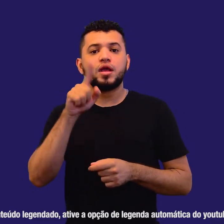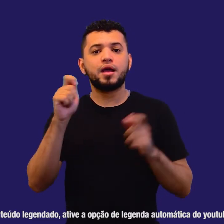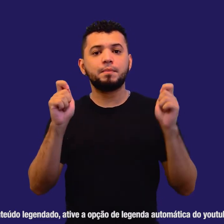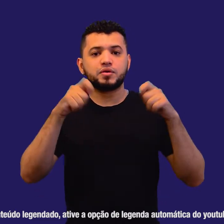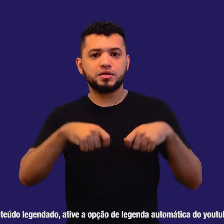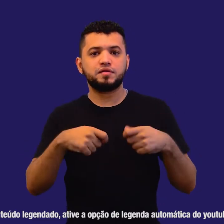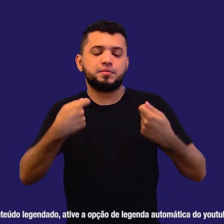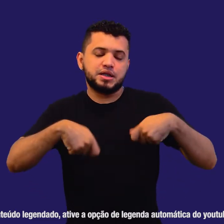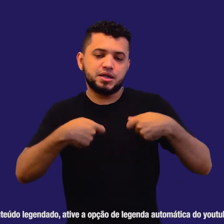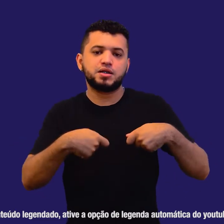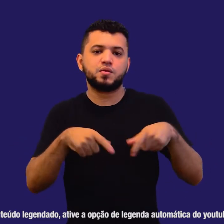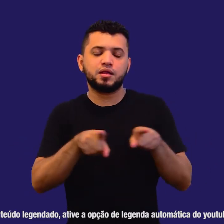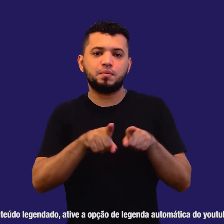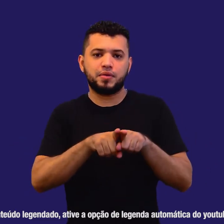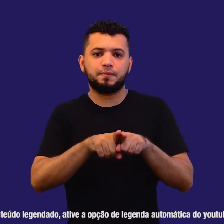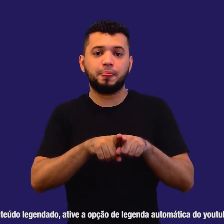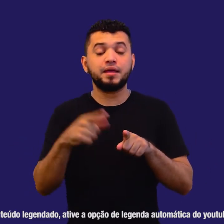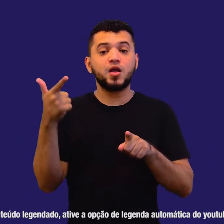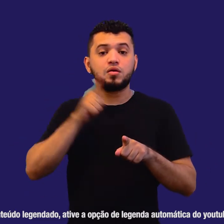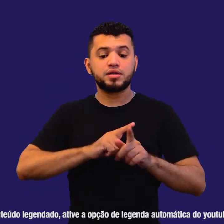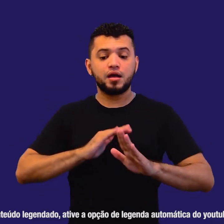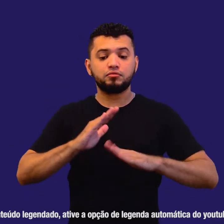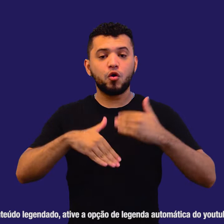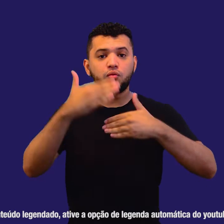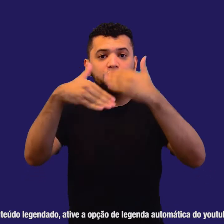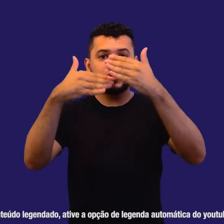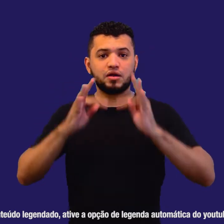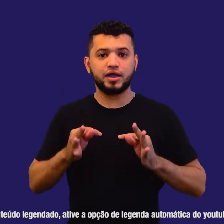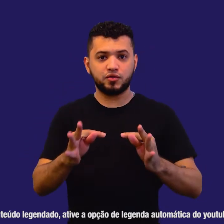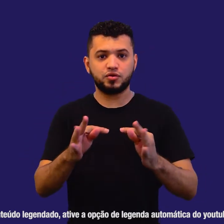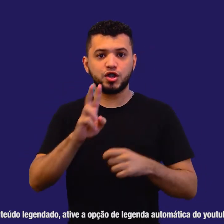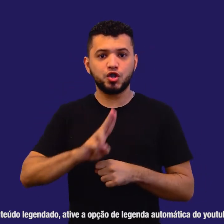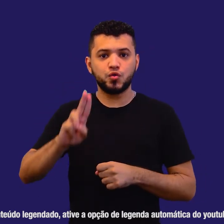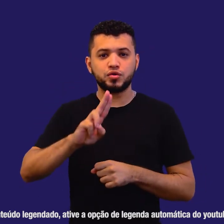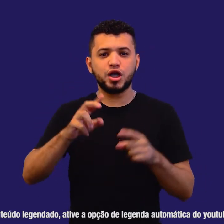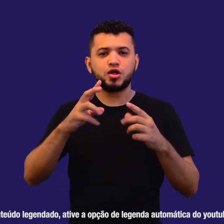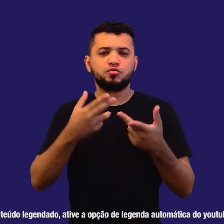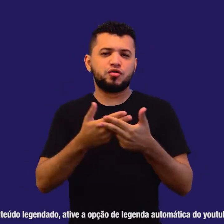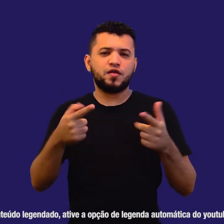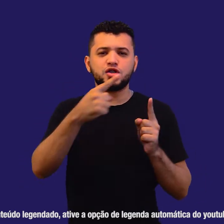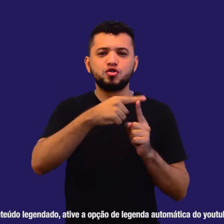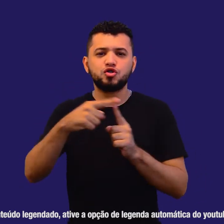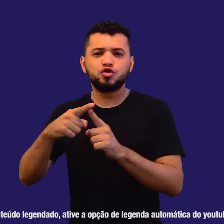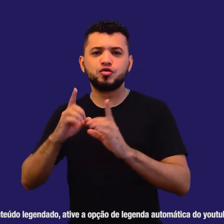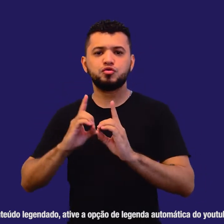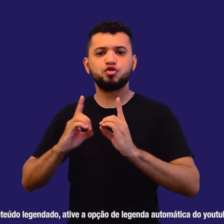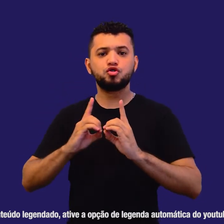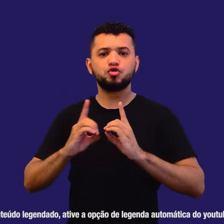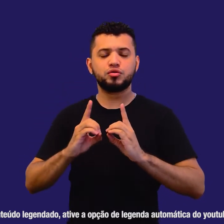E, agregado a isso, com o avanço da tecnologia e das plataformas digitais, essas práticas puderam